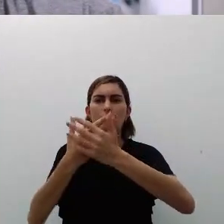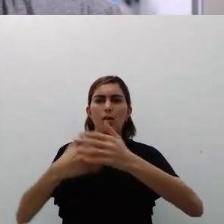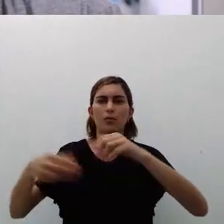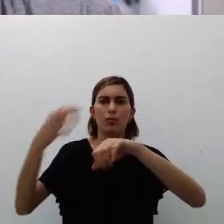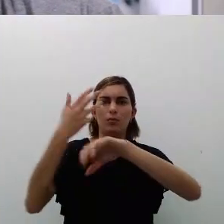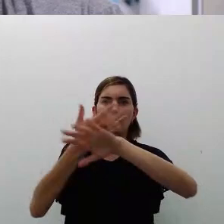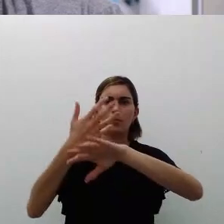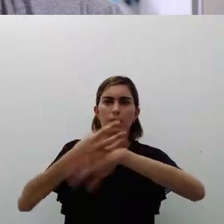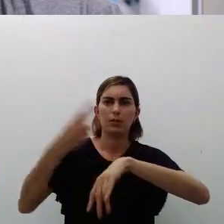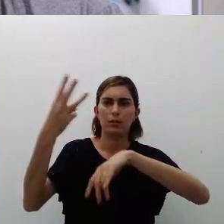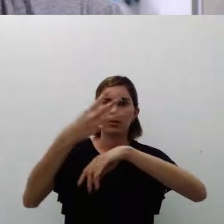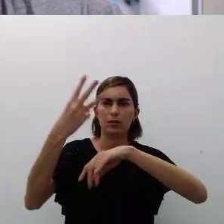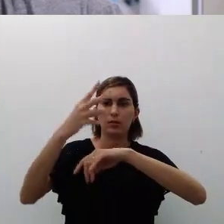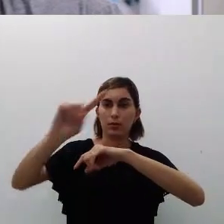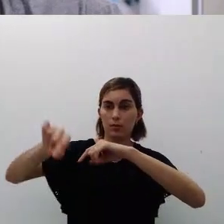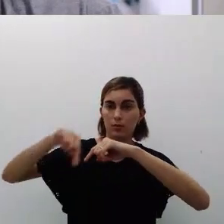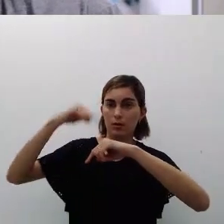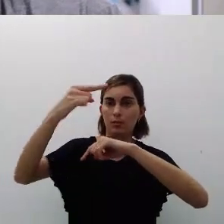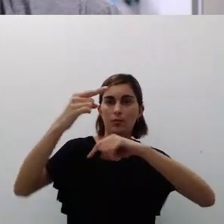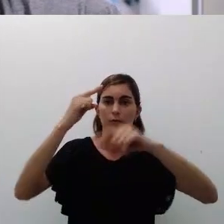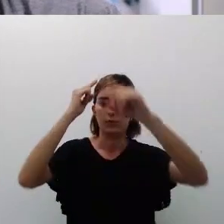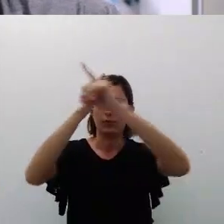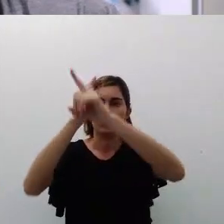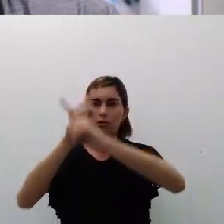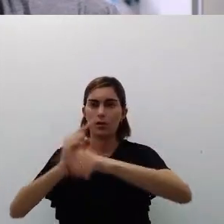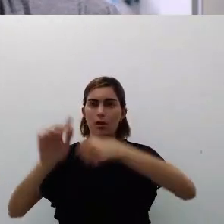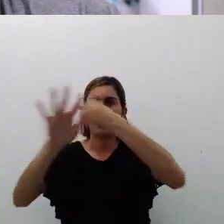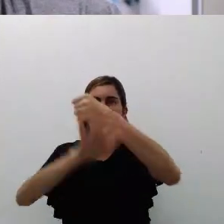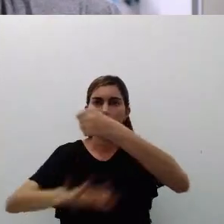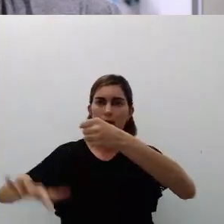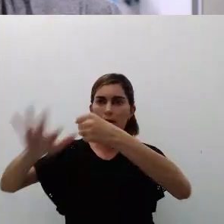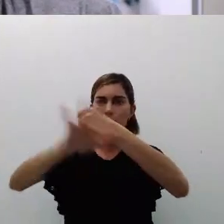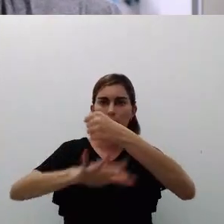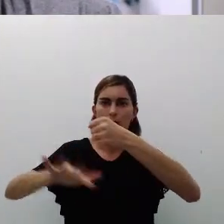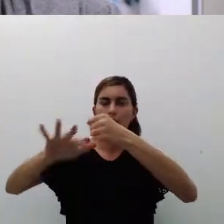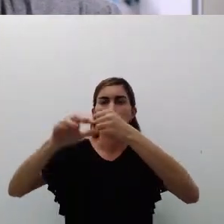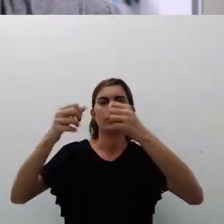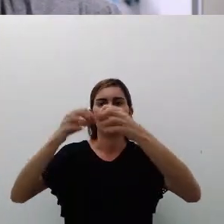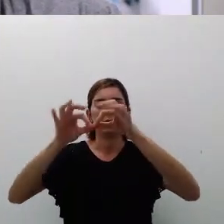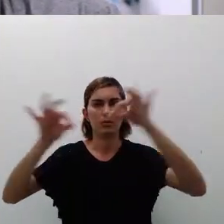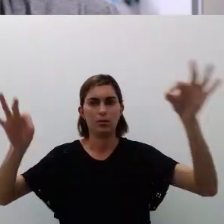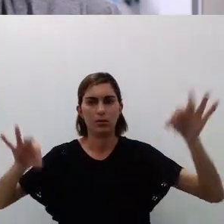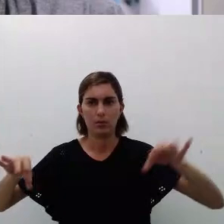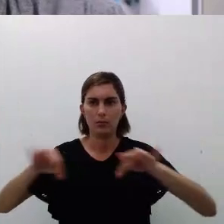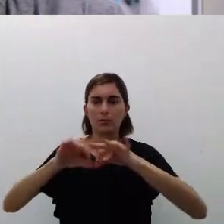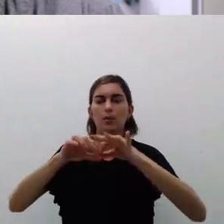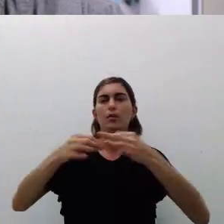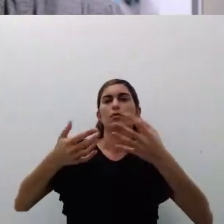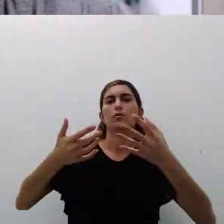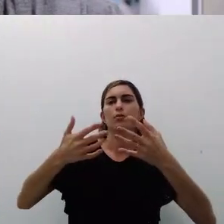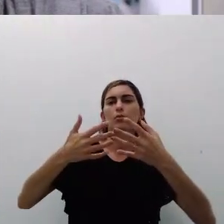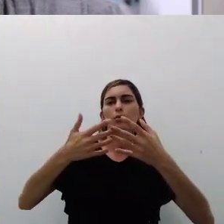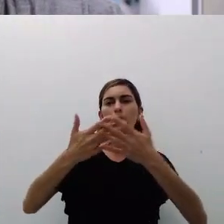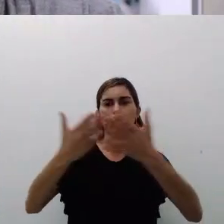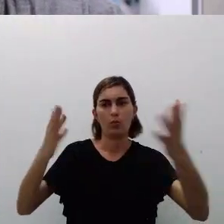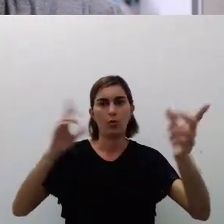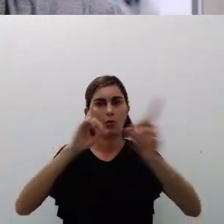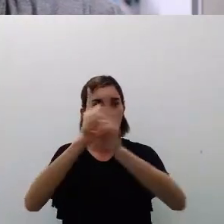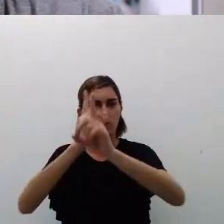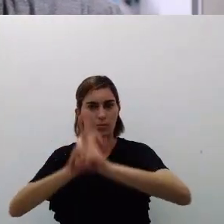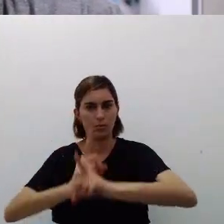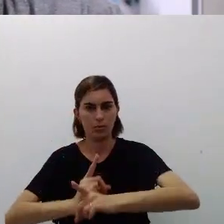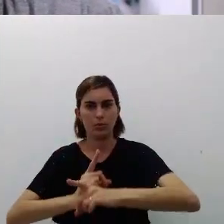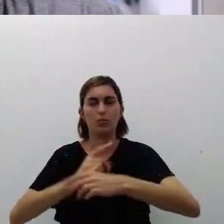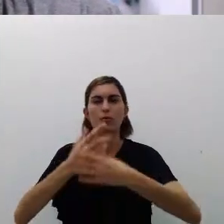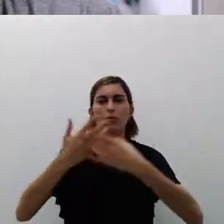a área, o espaço, o tamanho, a dimensão que os objetos vão